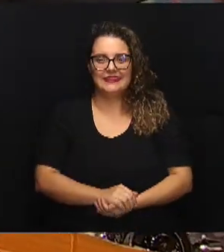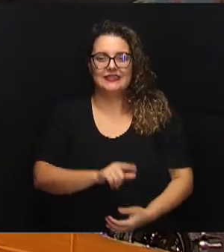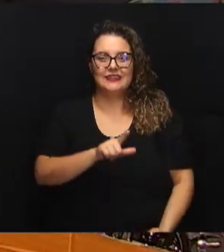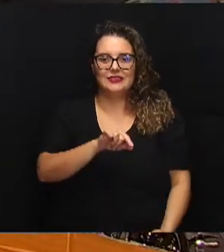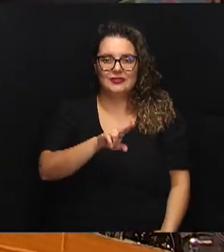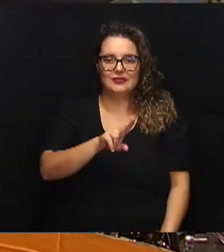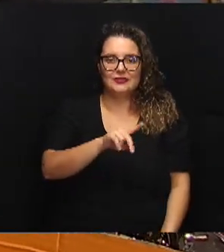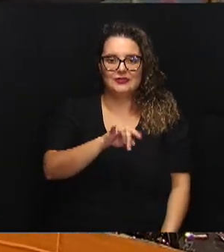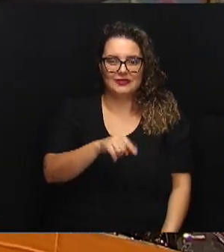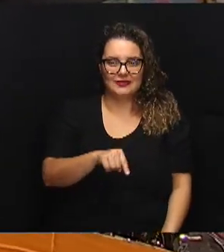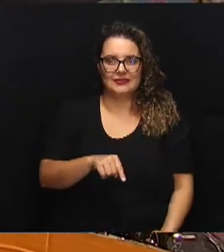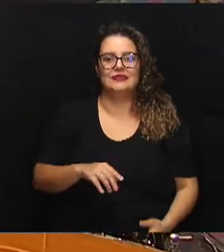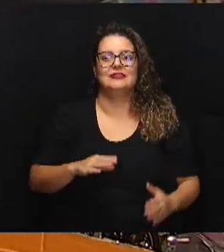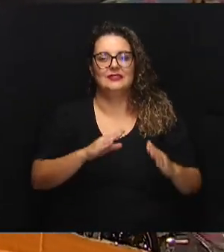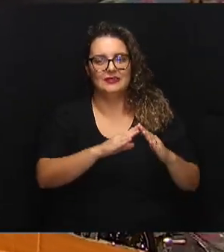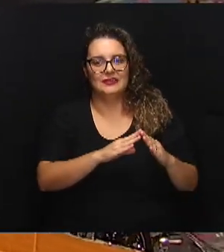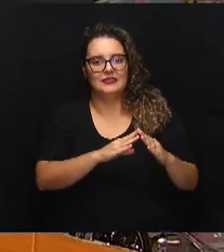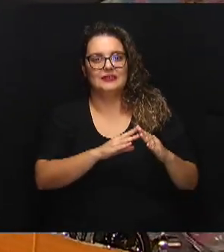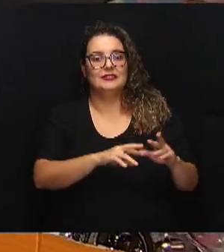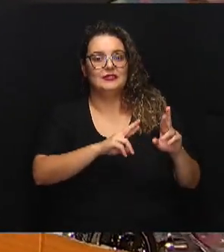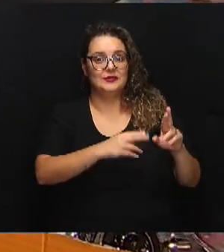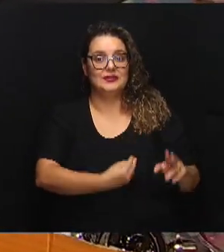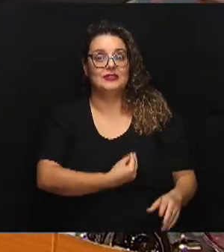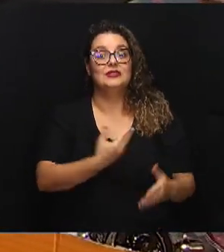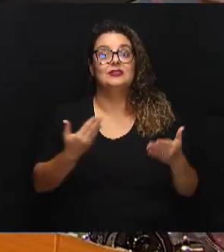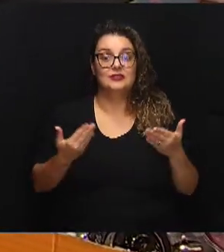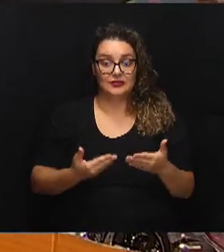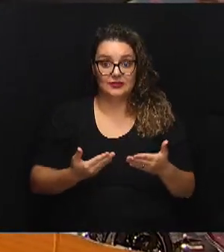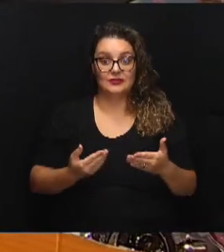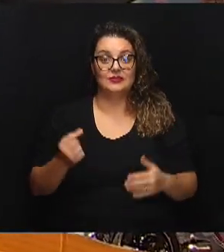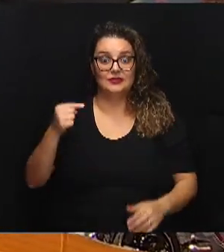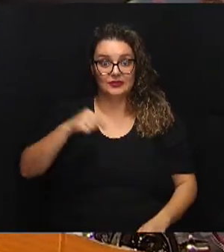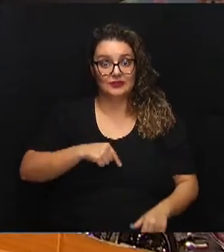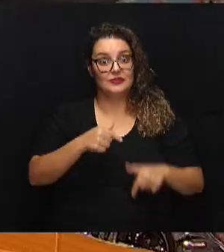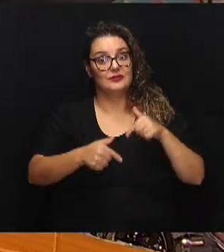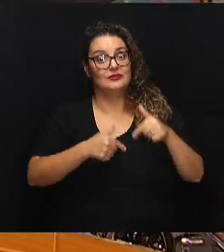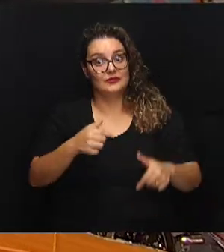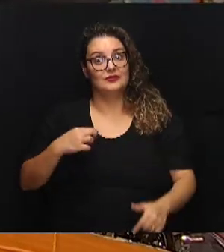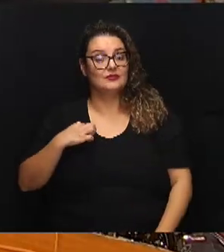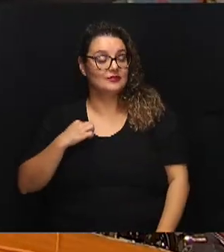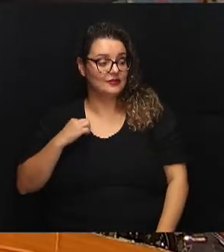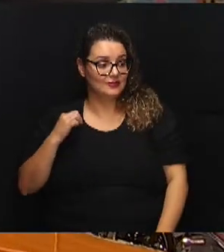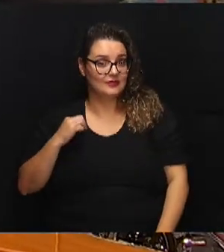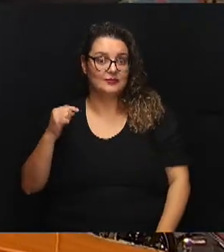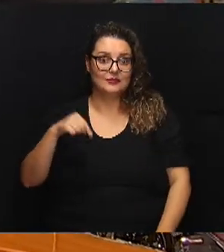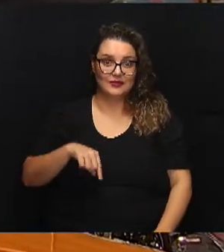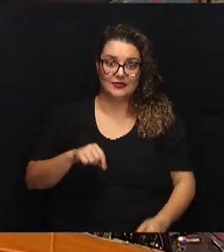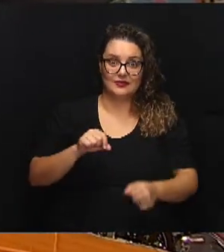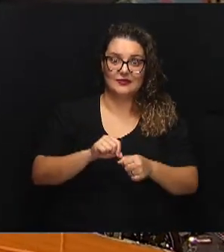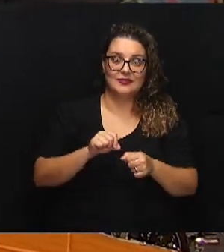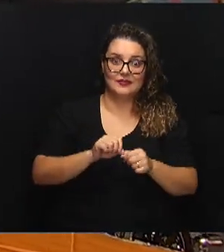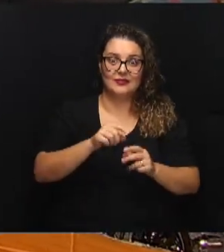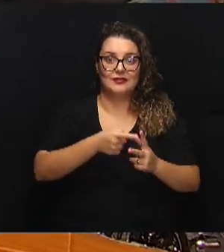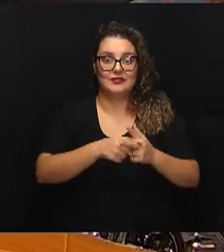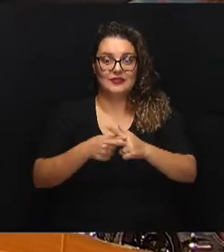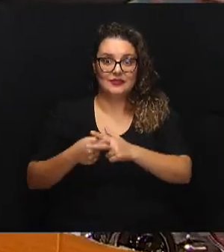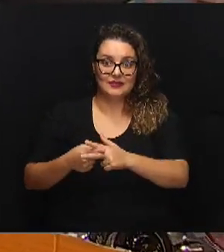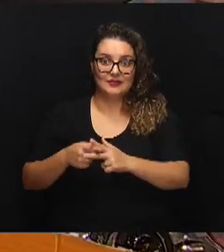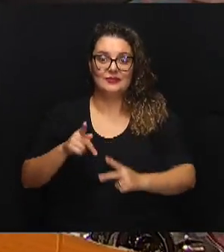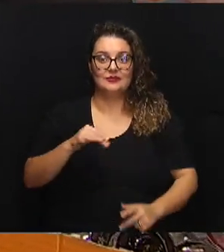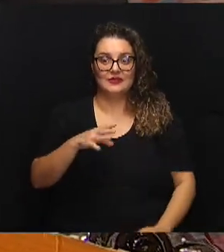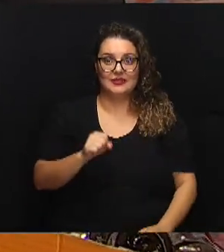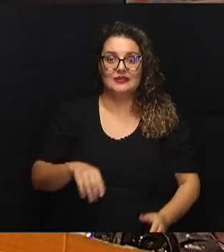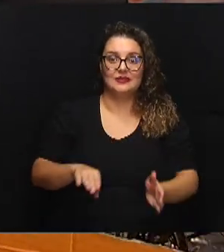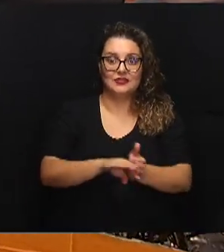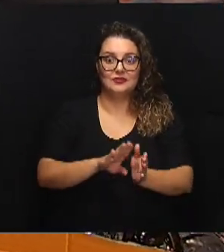passou pela Casa Esperança e Vida, né? E hoje ele vem como trabalhador voluntário aqui para fazer o conserto das peças que chegam para o